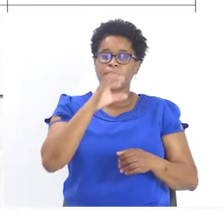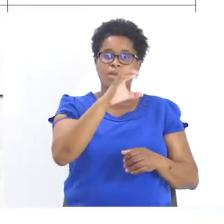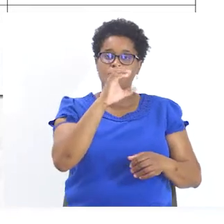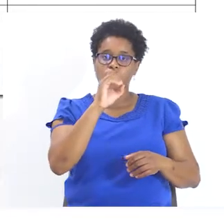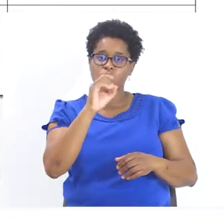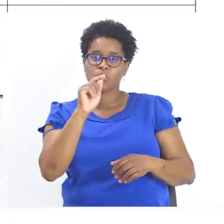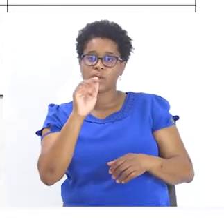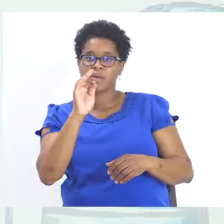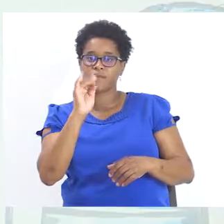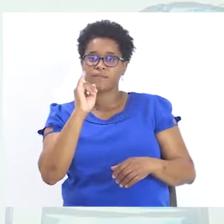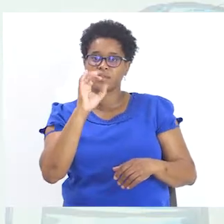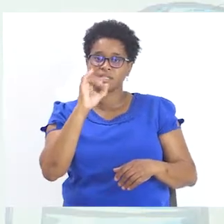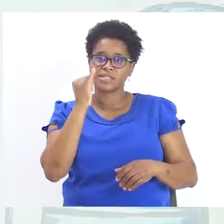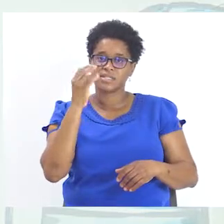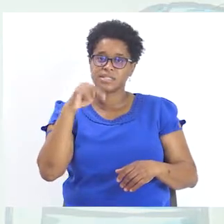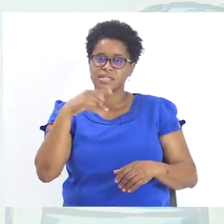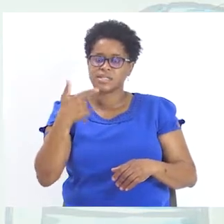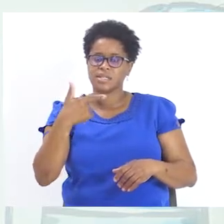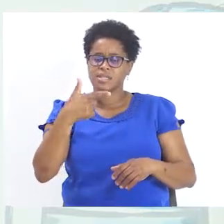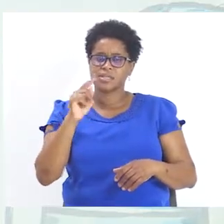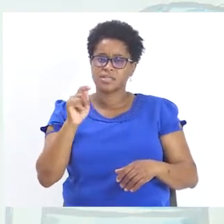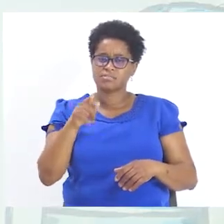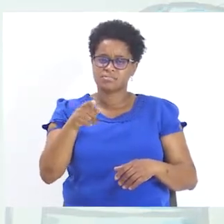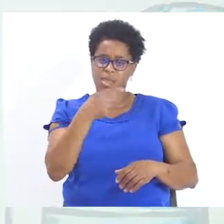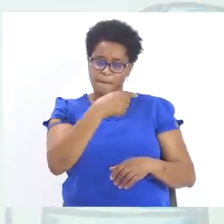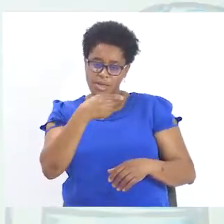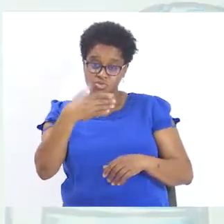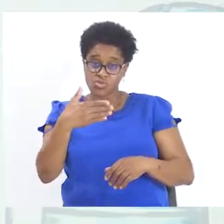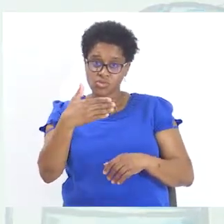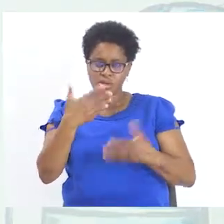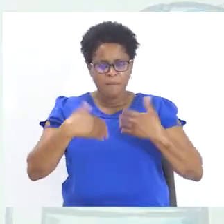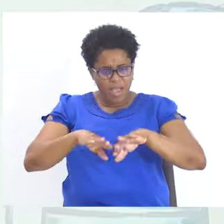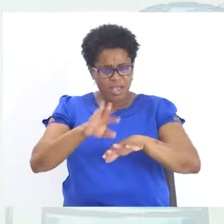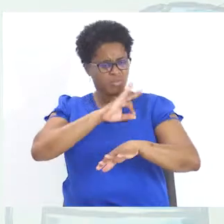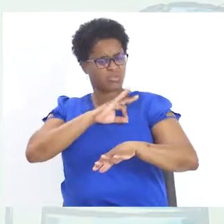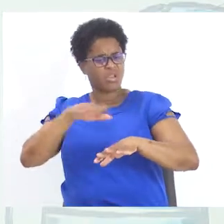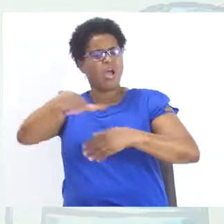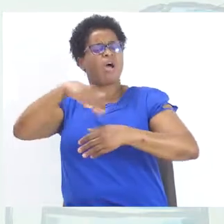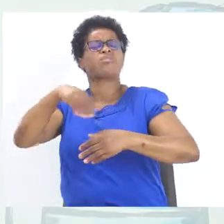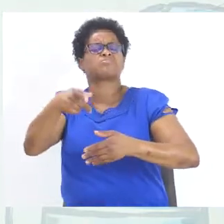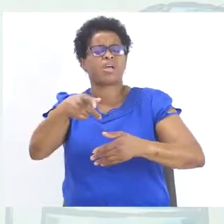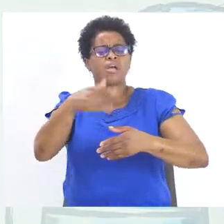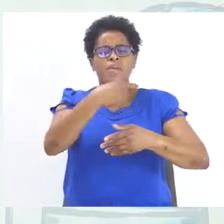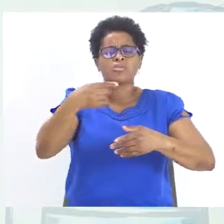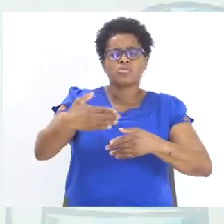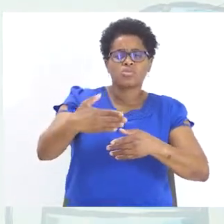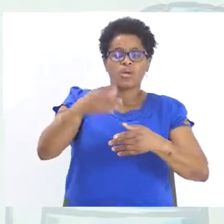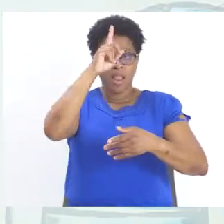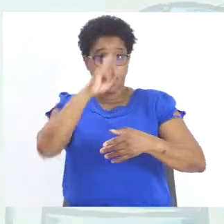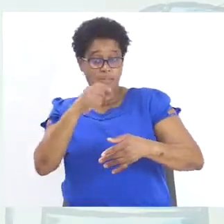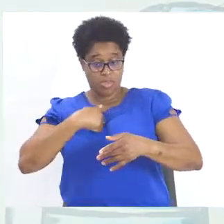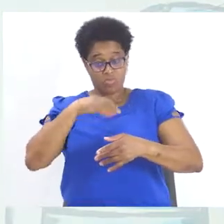coeficiente é menos 1. De onde é que saiu esse menos 1? Lembre-se que eu disse, quando uma letra não